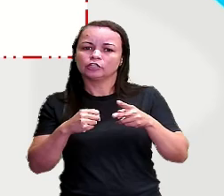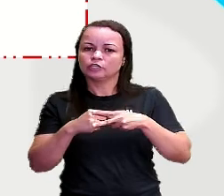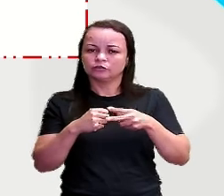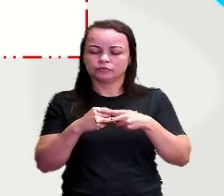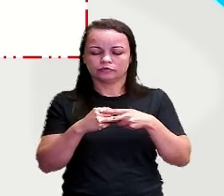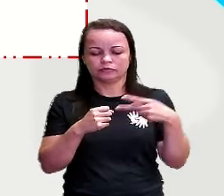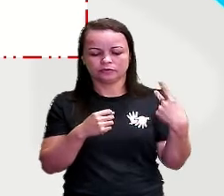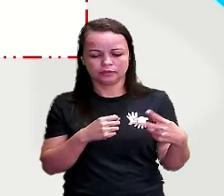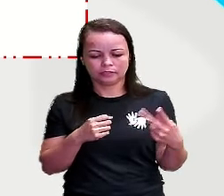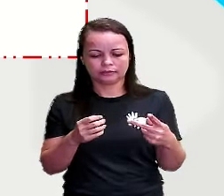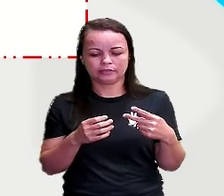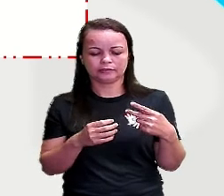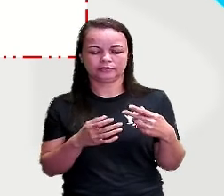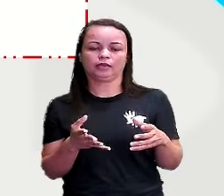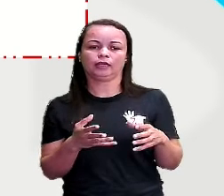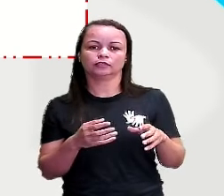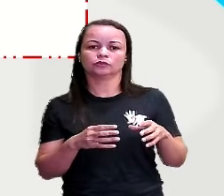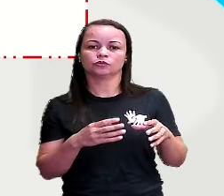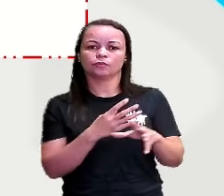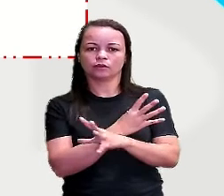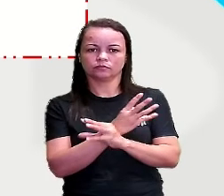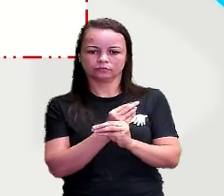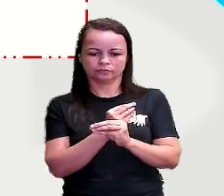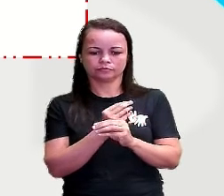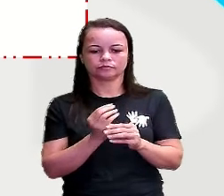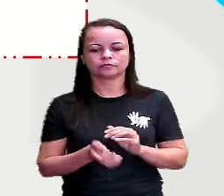de uma conjunção. Então, ó,